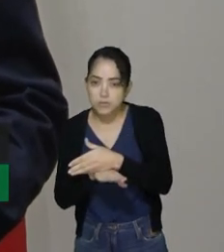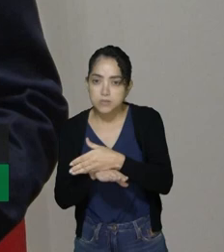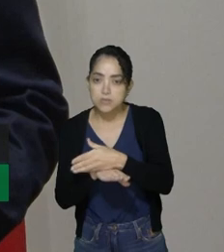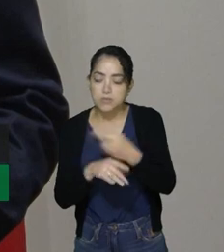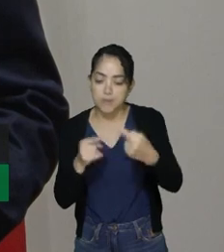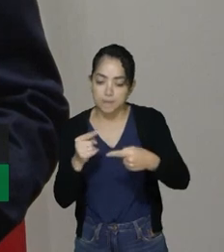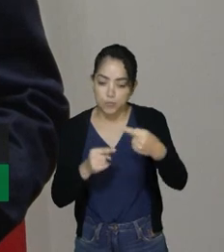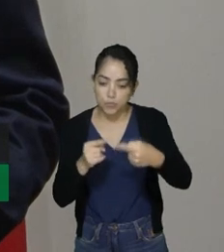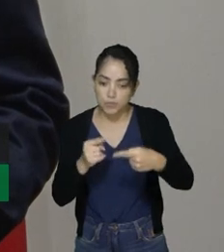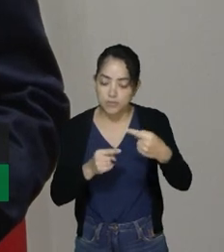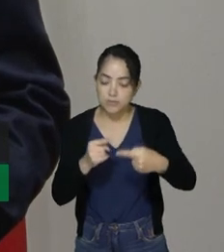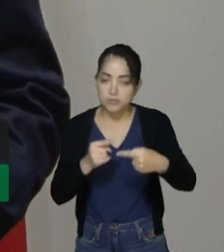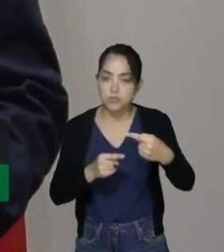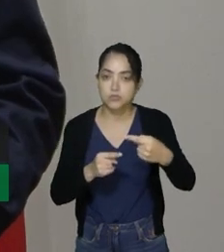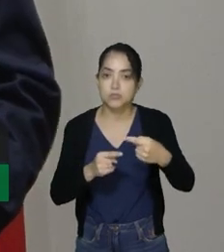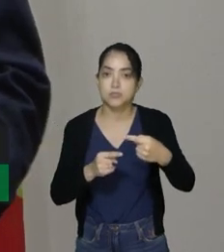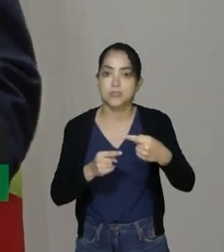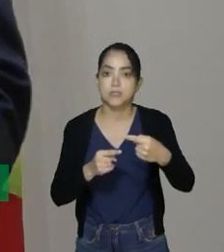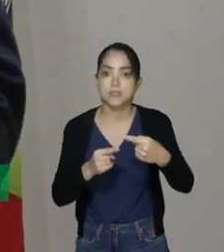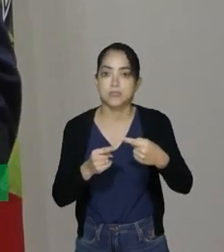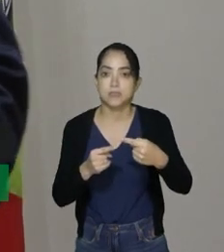cedo,